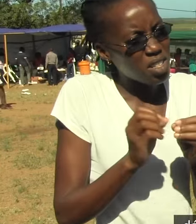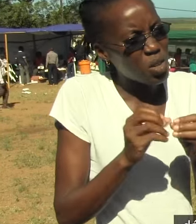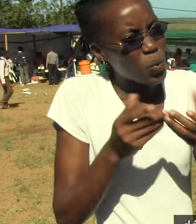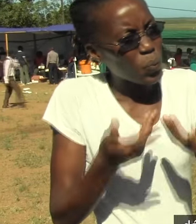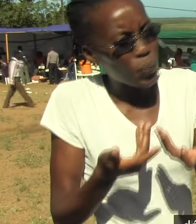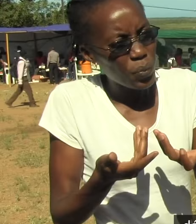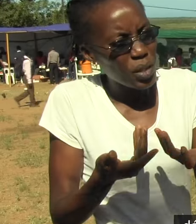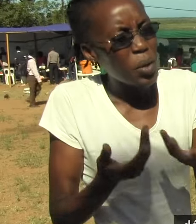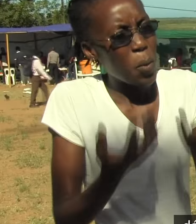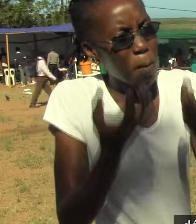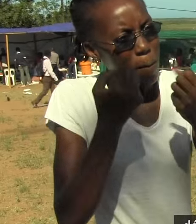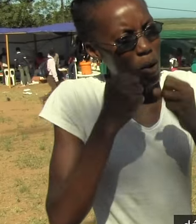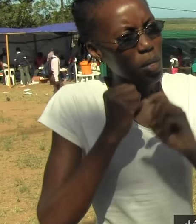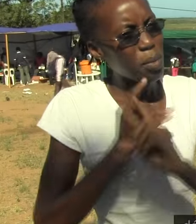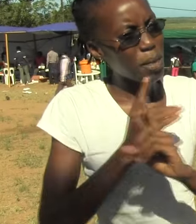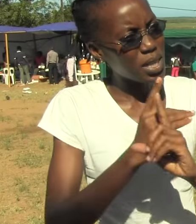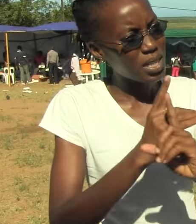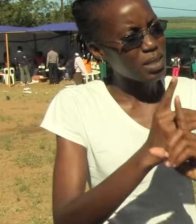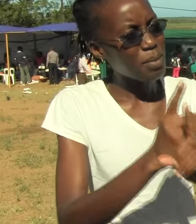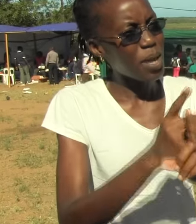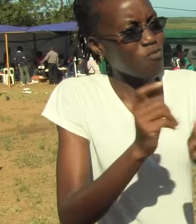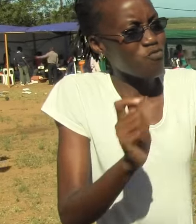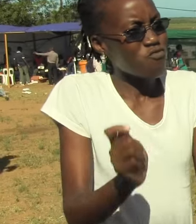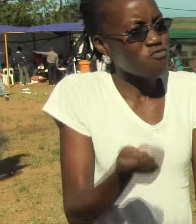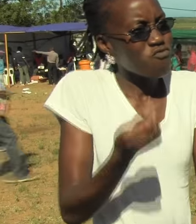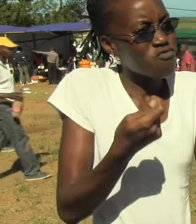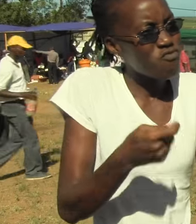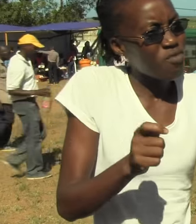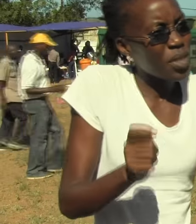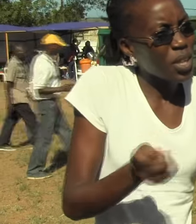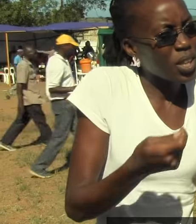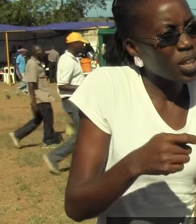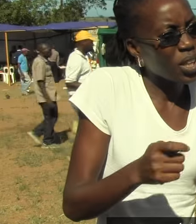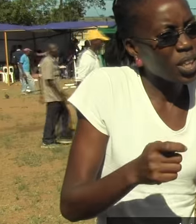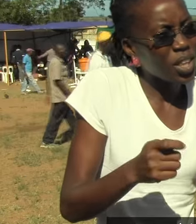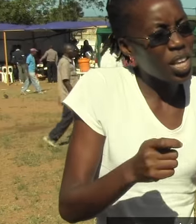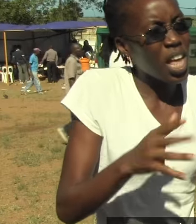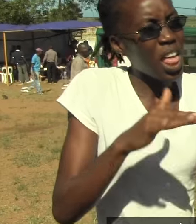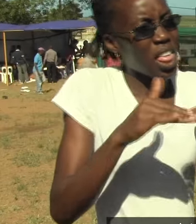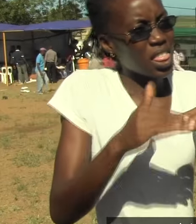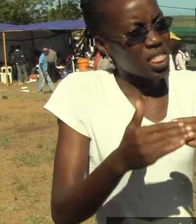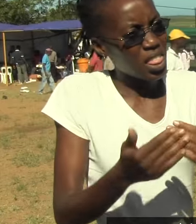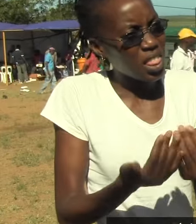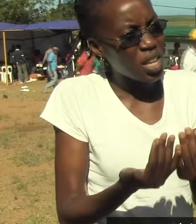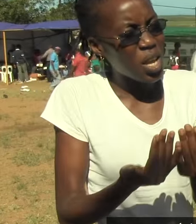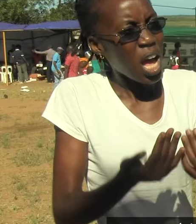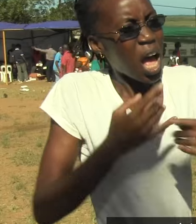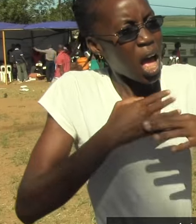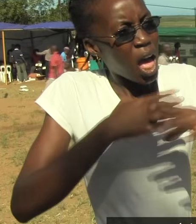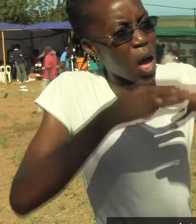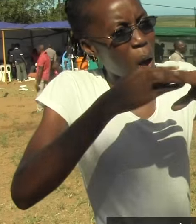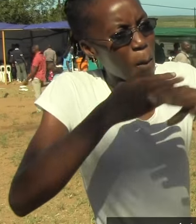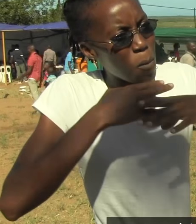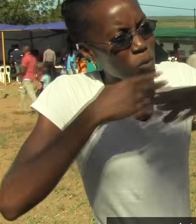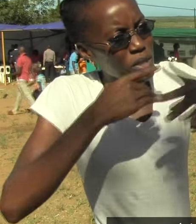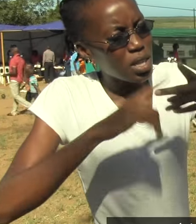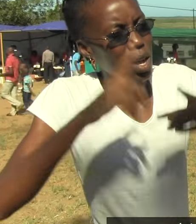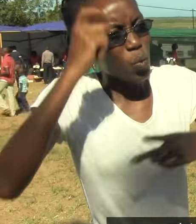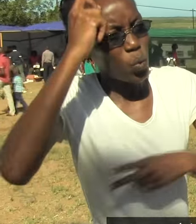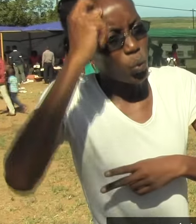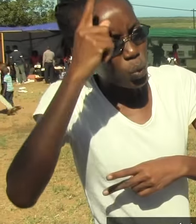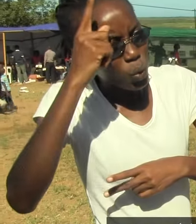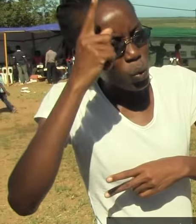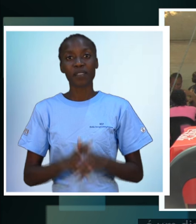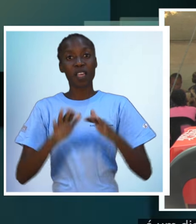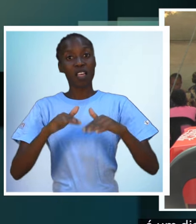estar, para celebrar no que diz respeito à nossa música, à nossa tradição, que